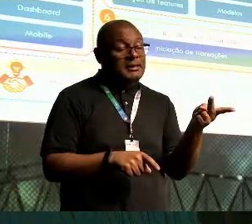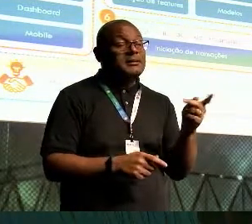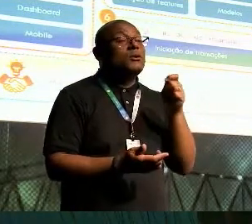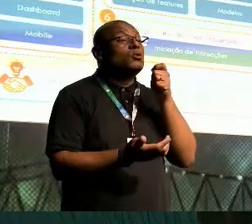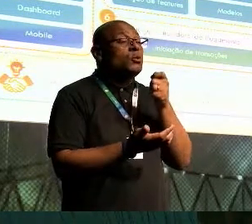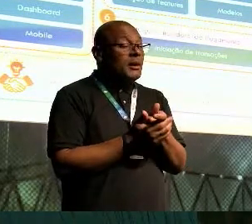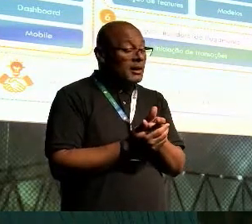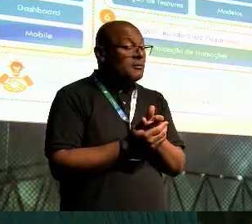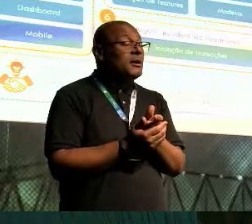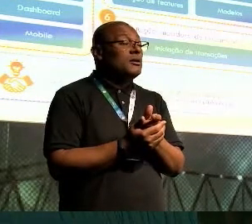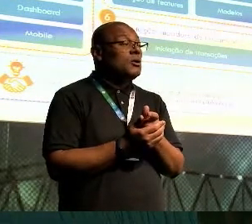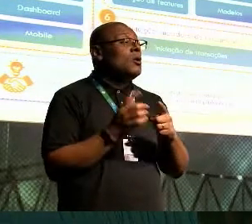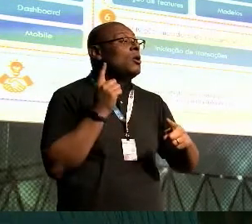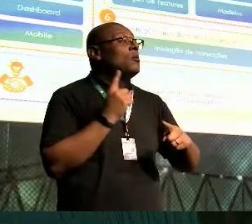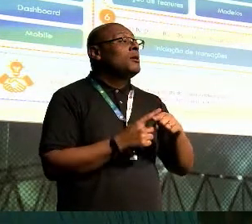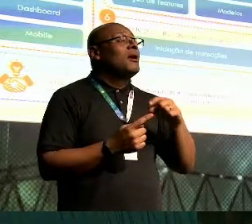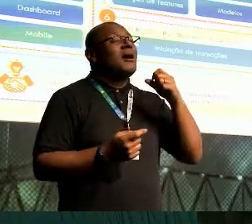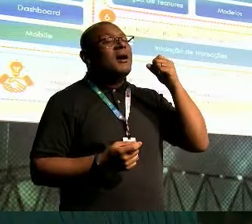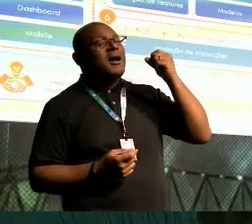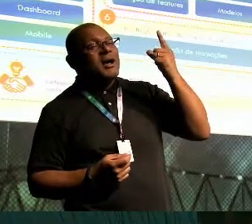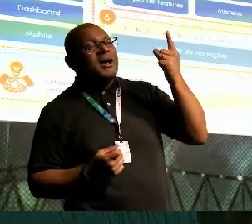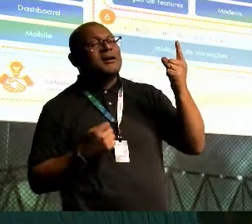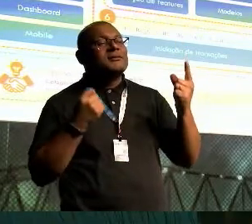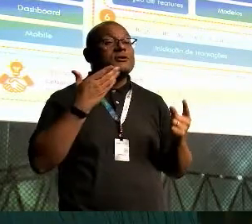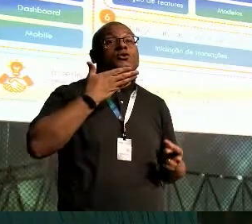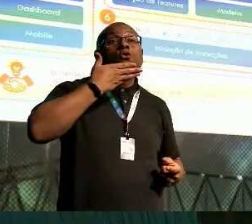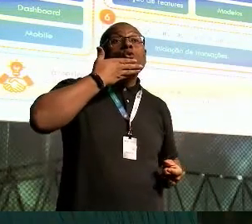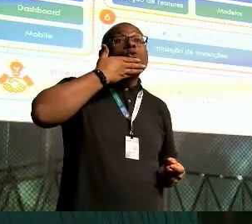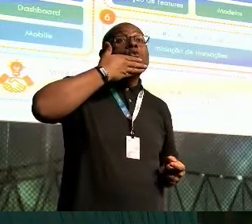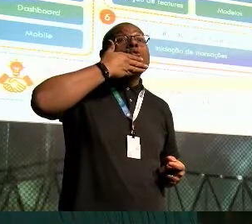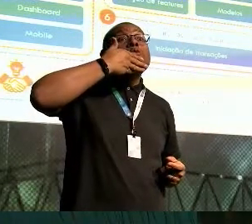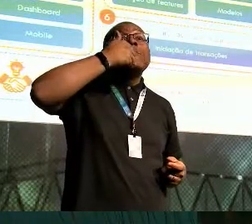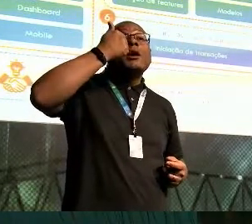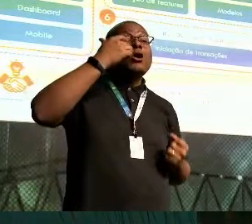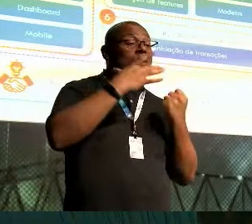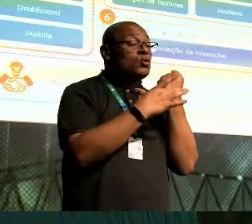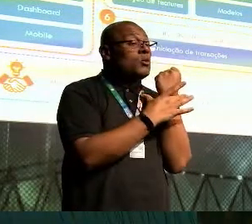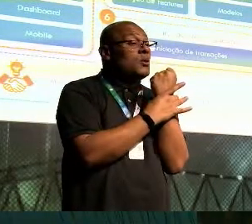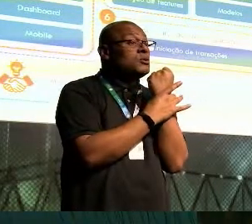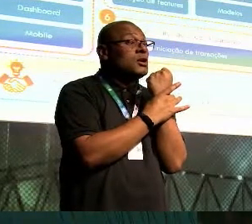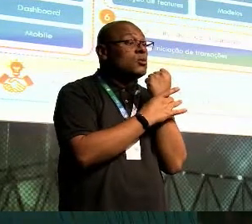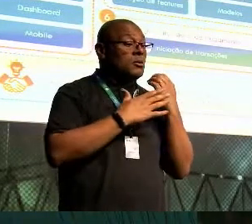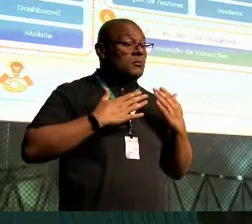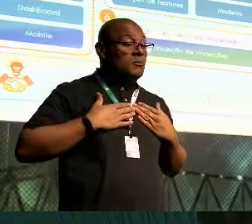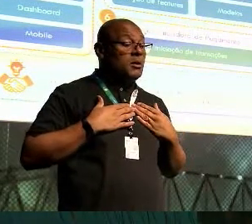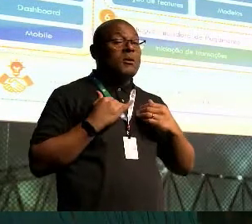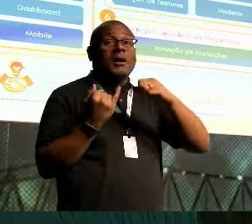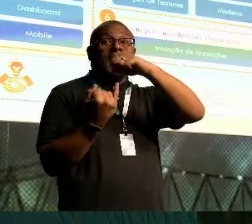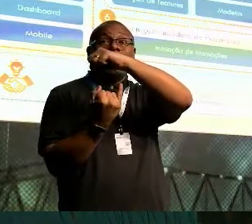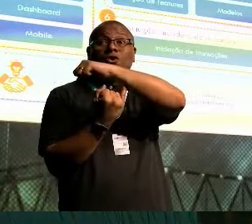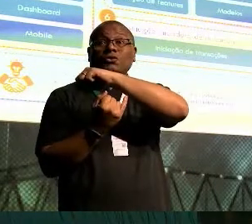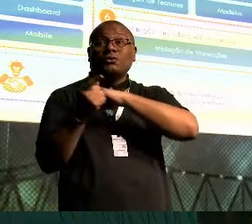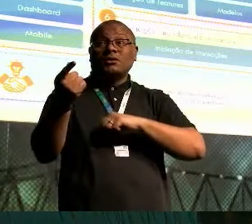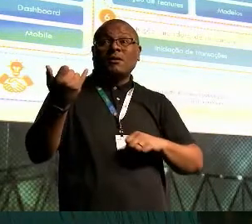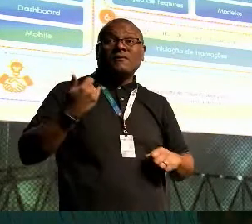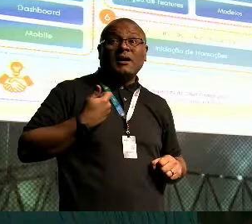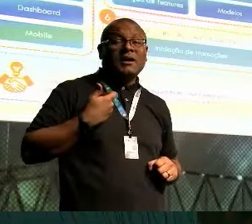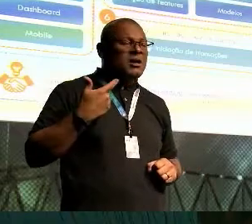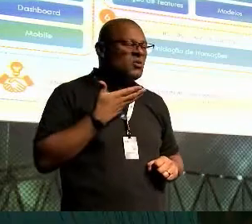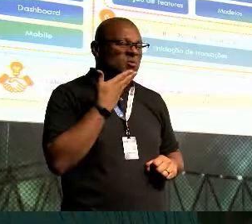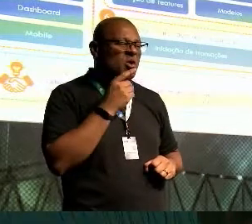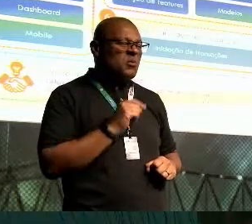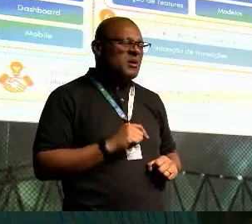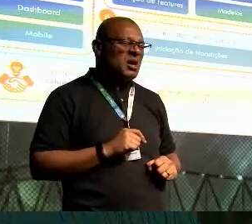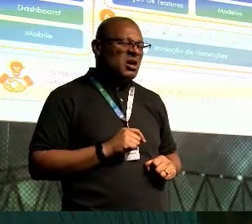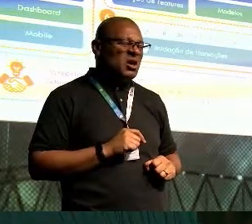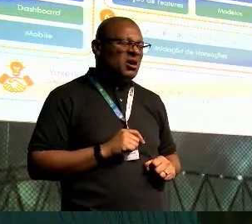pagamentos, porque, assim, às vezes, o melhor não é o meu seguro. A instituição financeira tem que ser franca. E ela pode ser. E ela pode